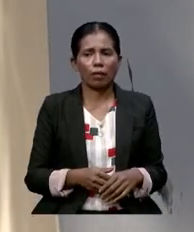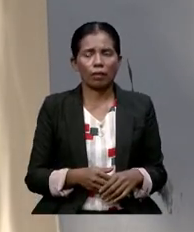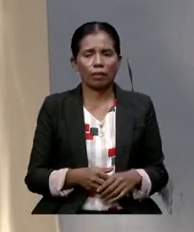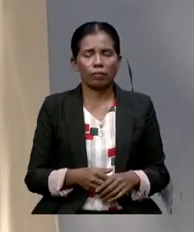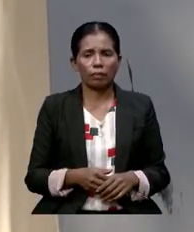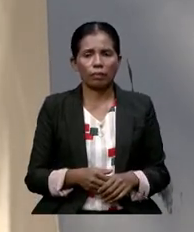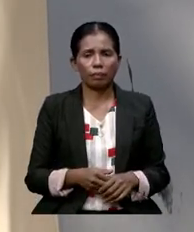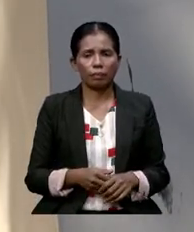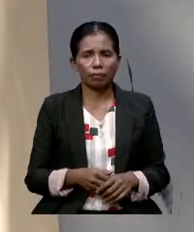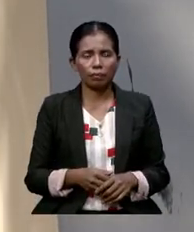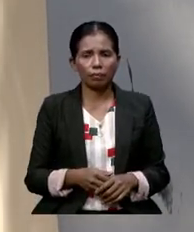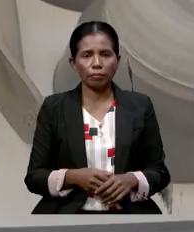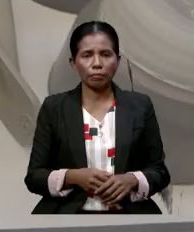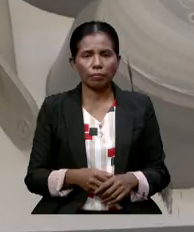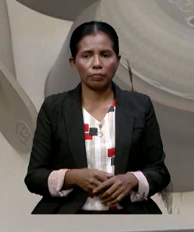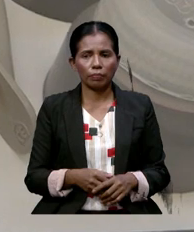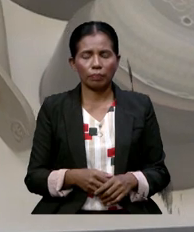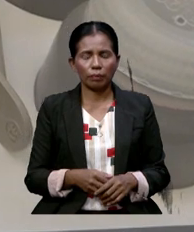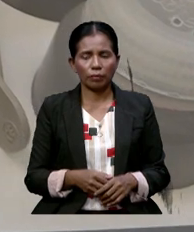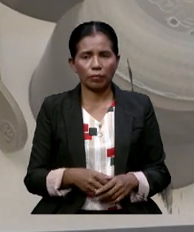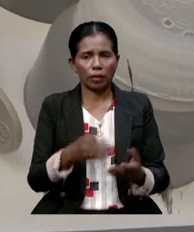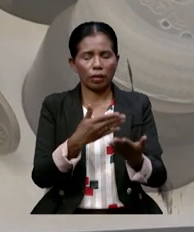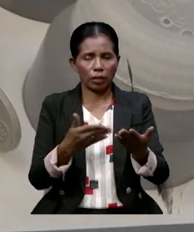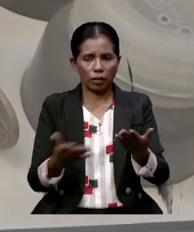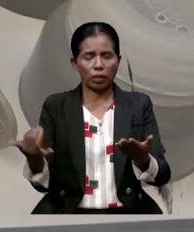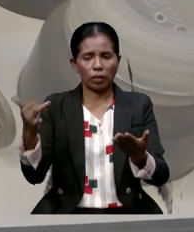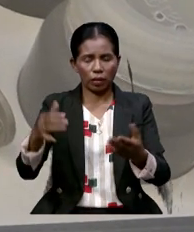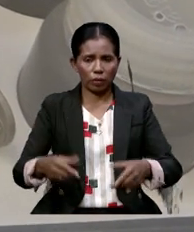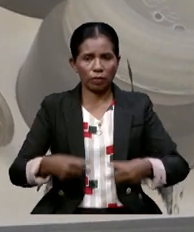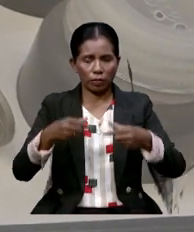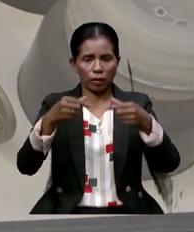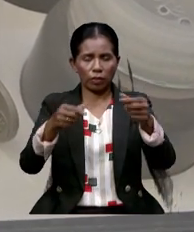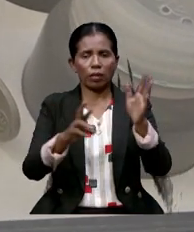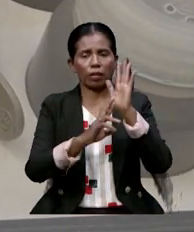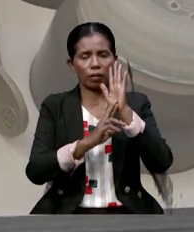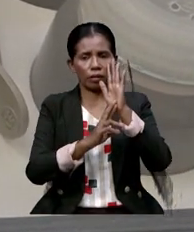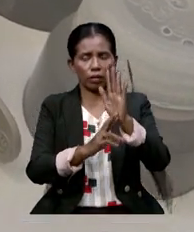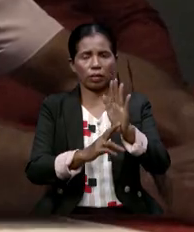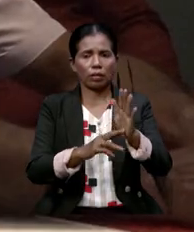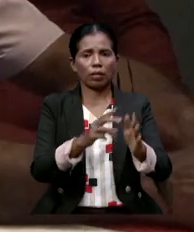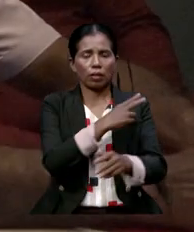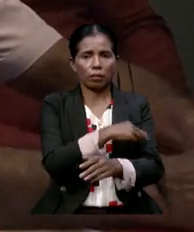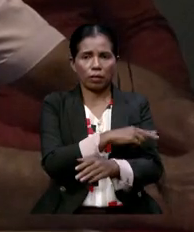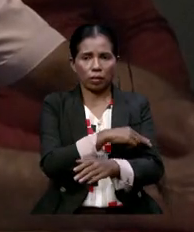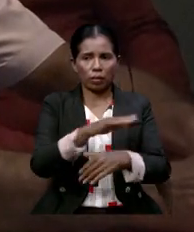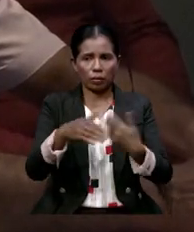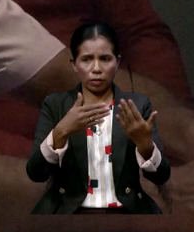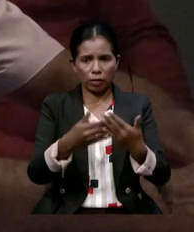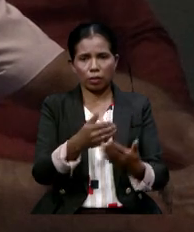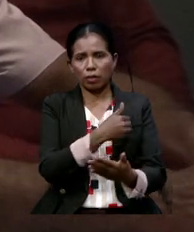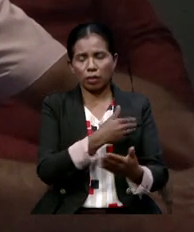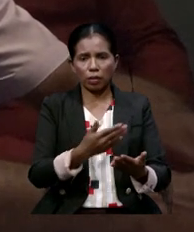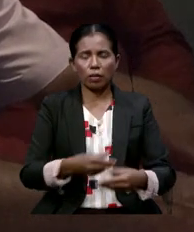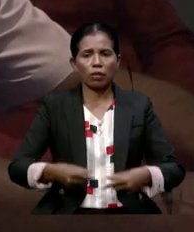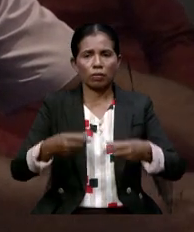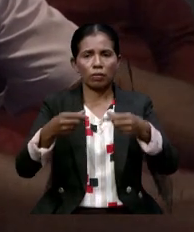expect to continue our support. Equipamento sira que balo entrega ona ba representante fasilidade saúde sira no balo ni se